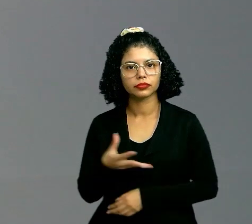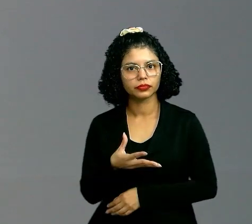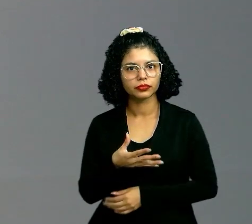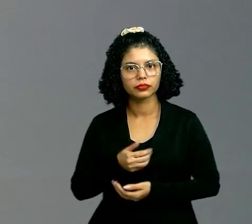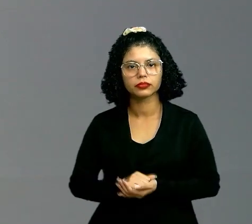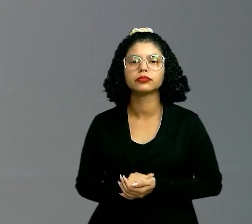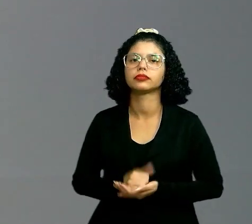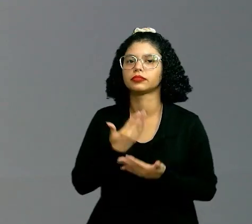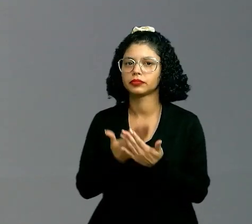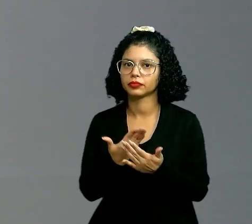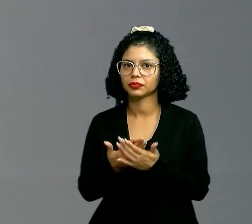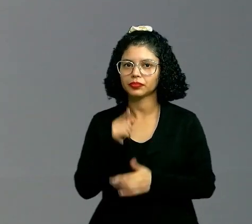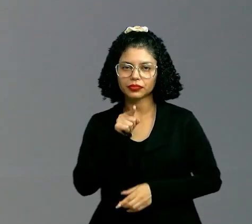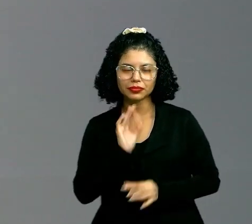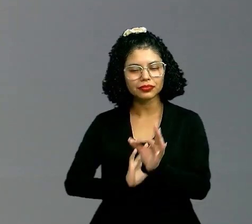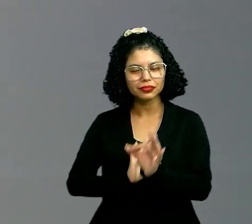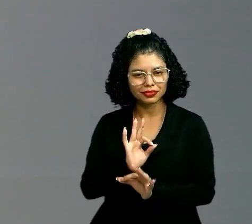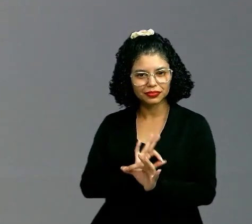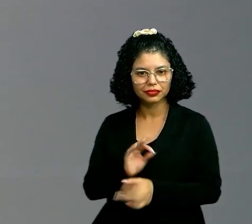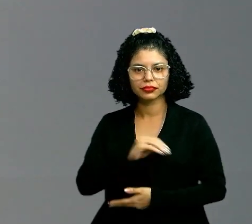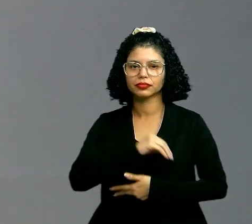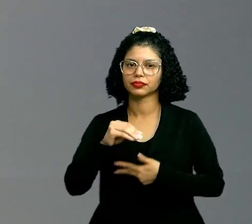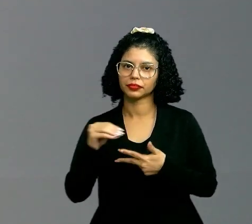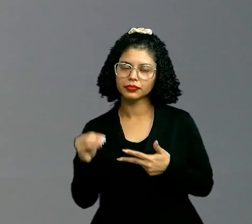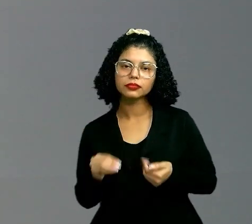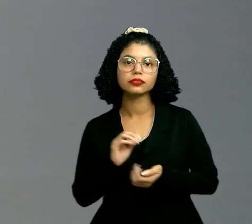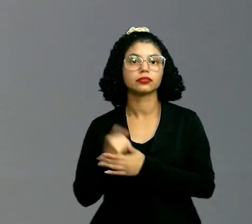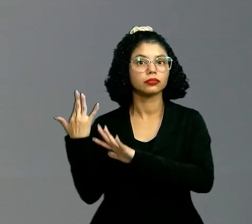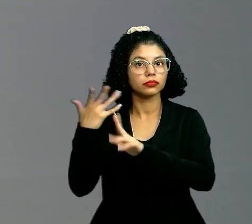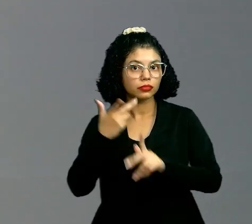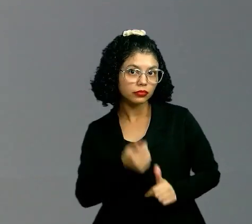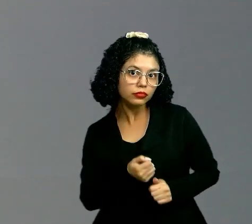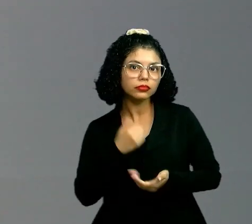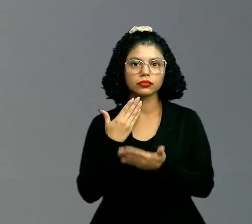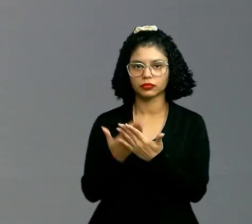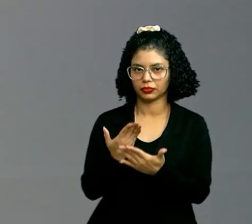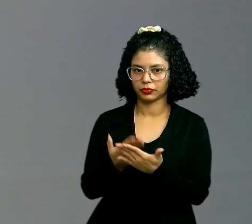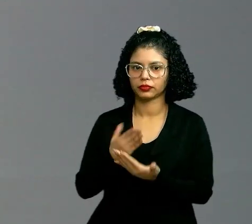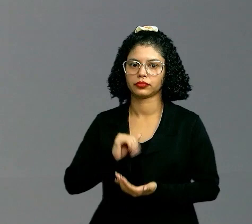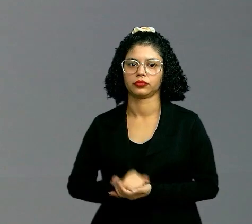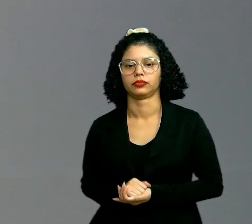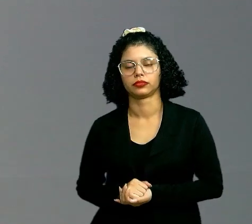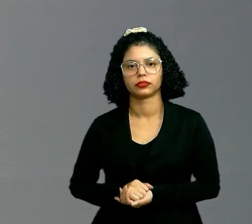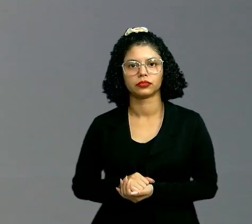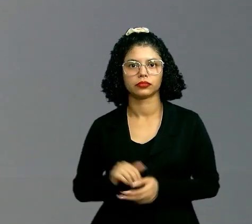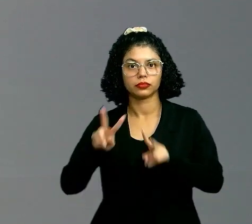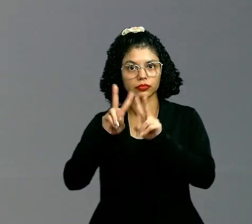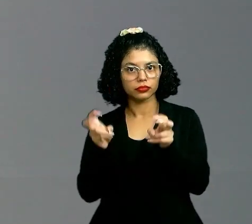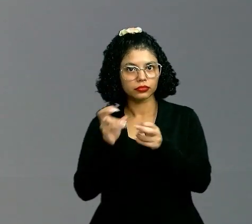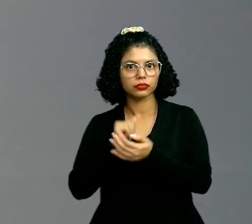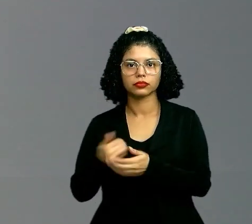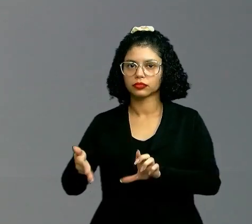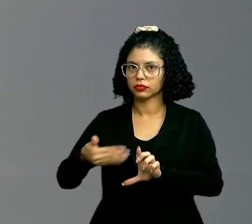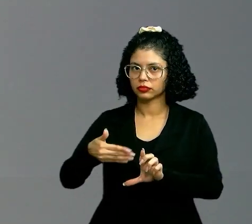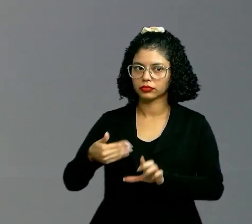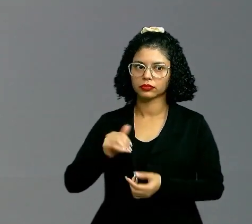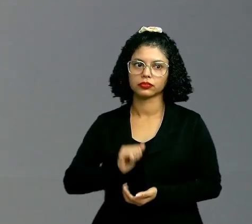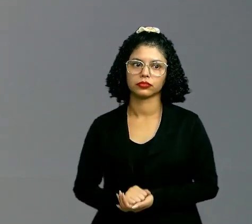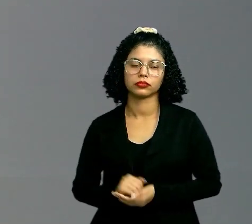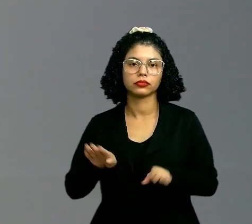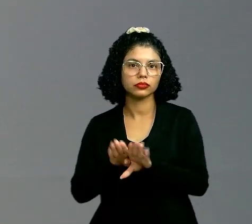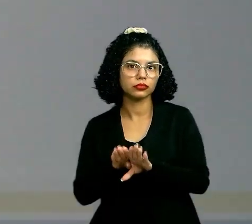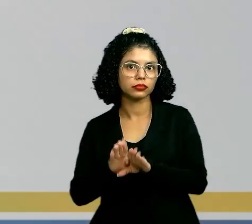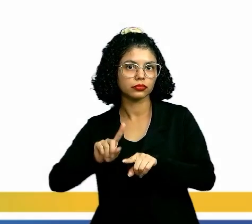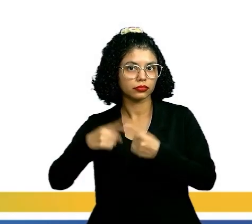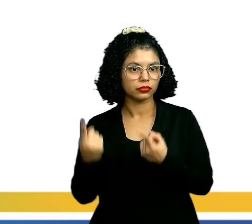aulinha, você que está se preparando para o Enem, revisando, estudando com o sistema, com a plataforma Farias Brito,